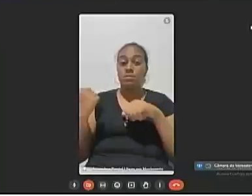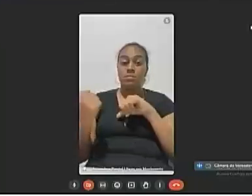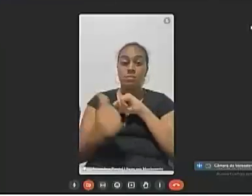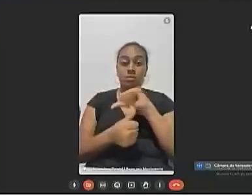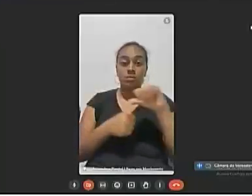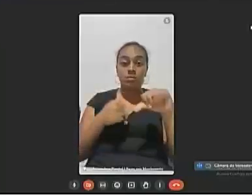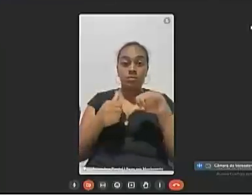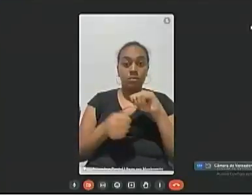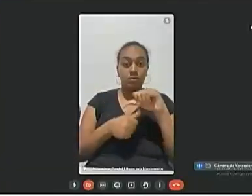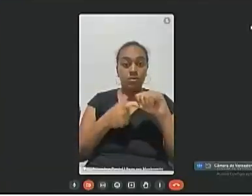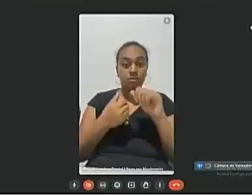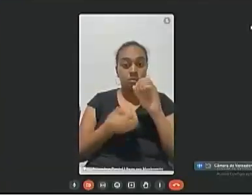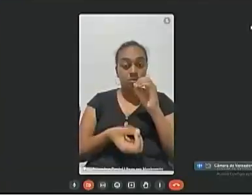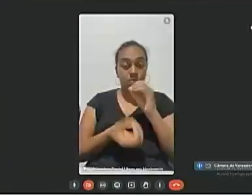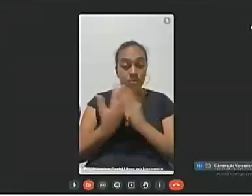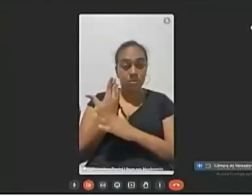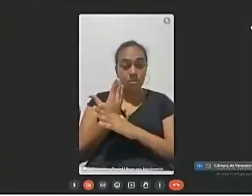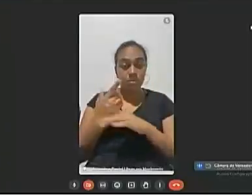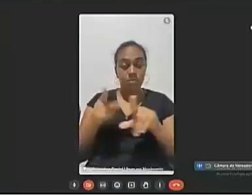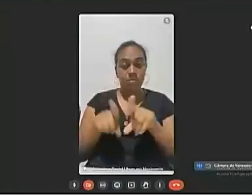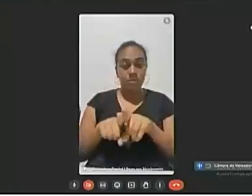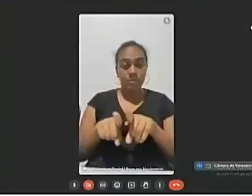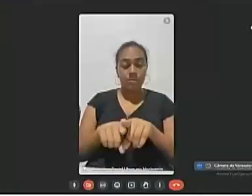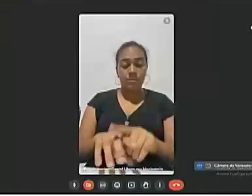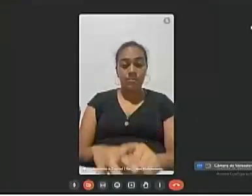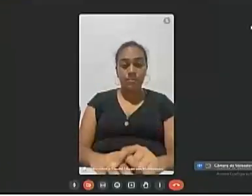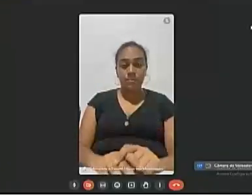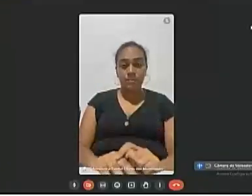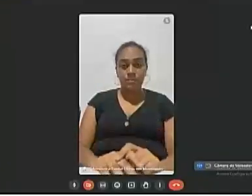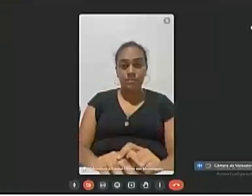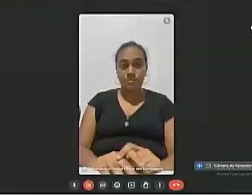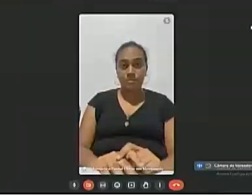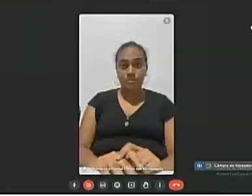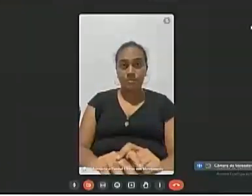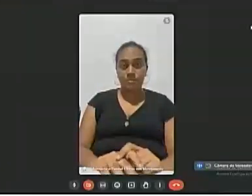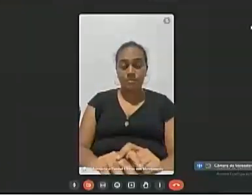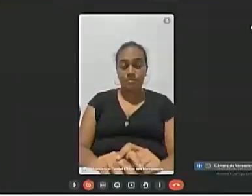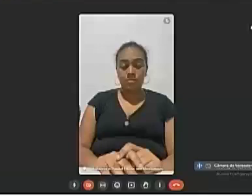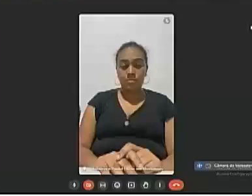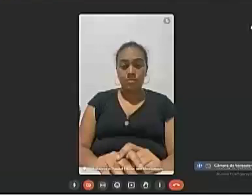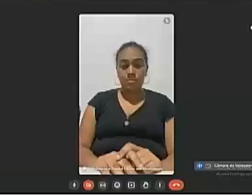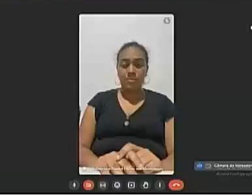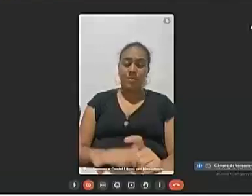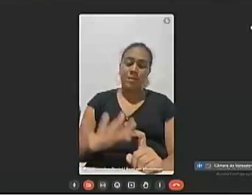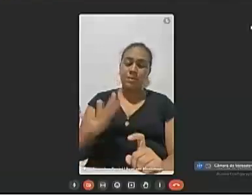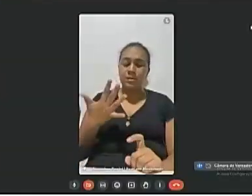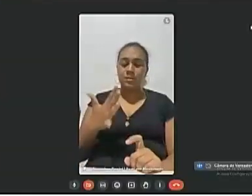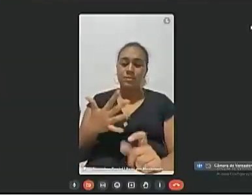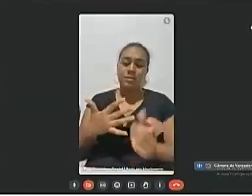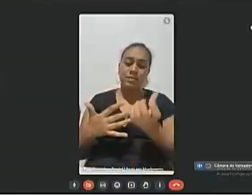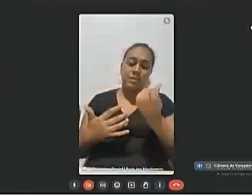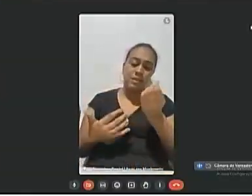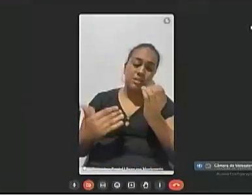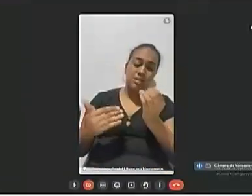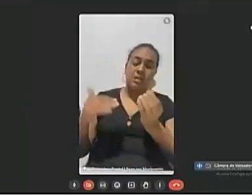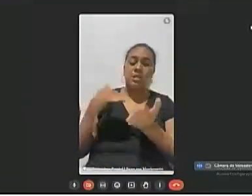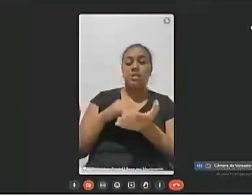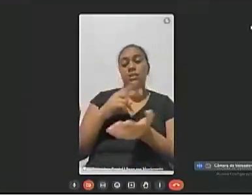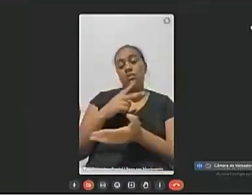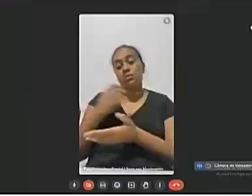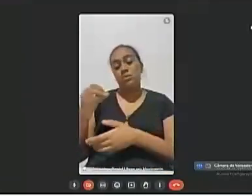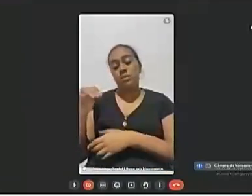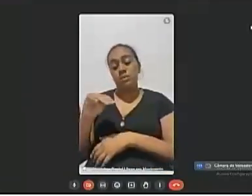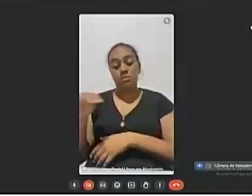se construísse canal de 7,8 km, aquela ponte teria que ser alargada, né? Teria que passar de 60 para 200 metros, teria um custo a mais. Então, para fazer caber no